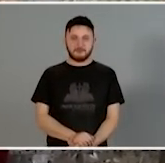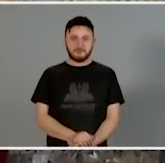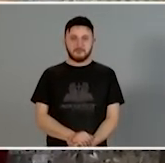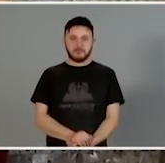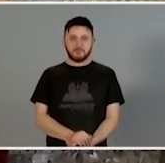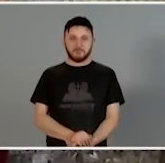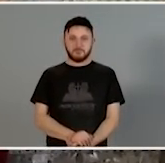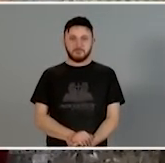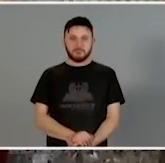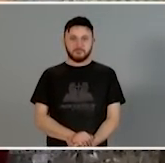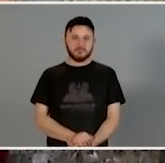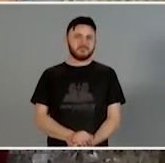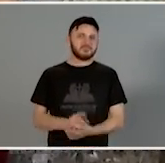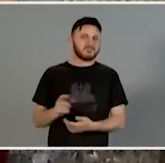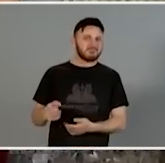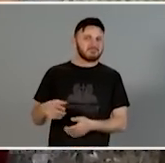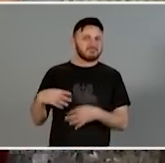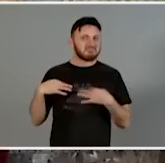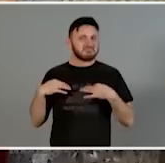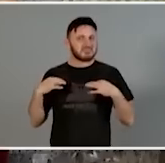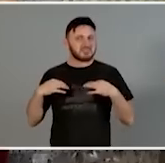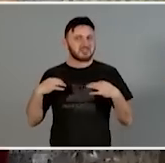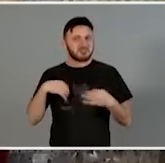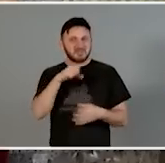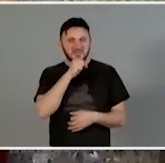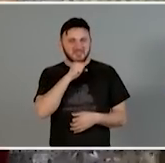E esse aqui, filho? Você não leva?